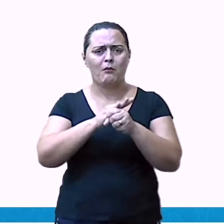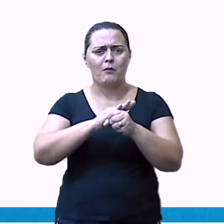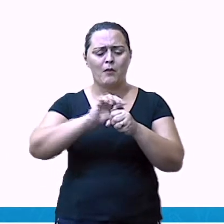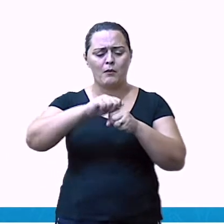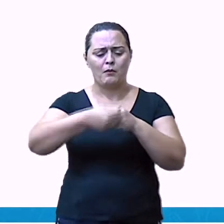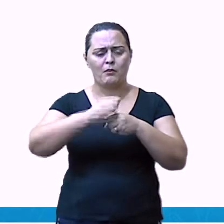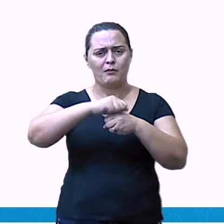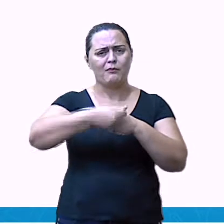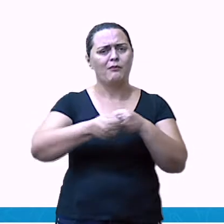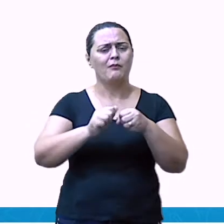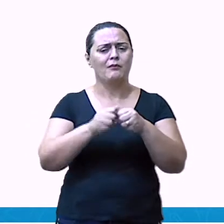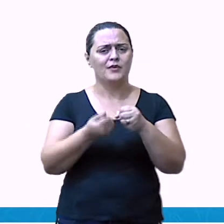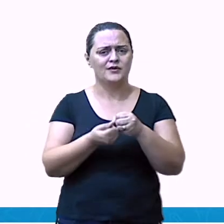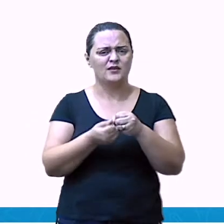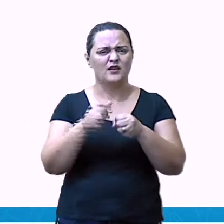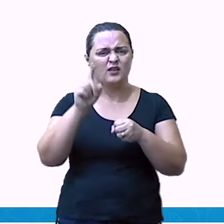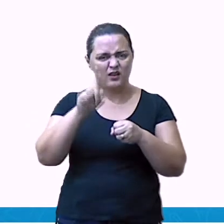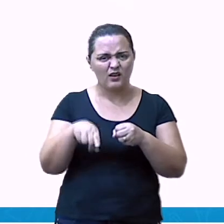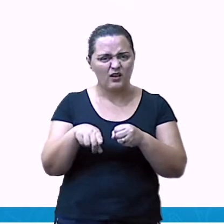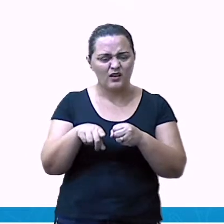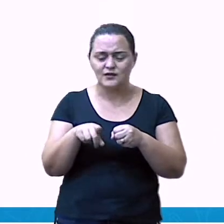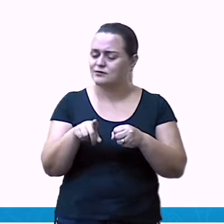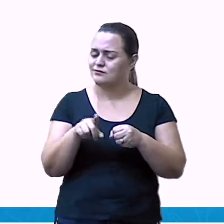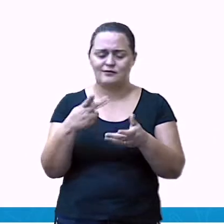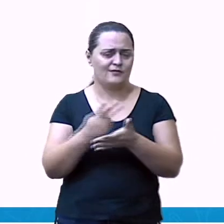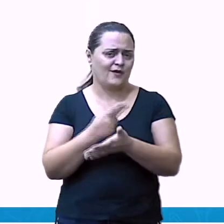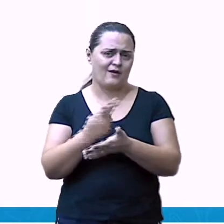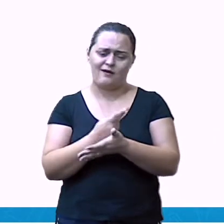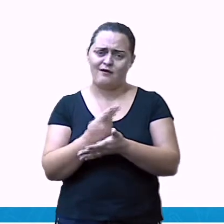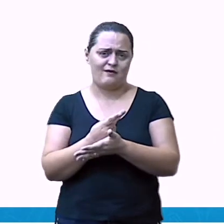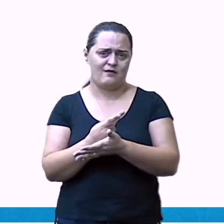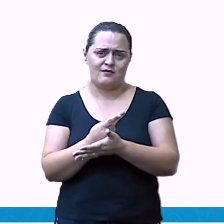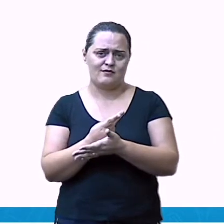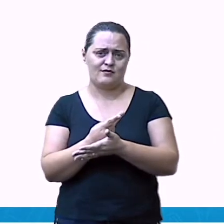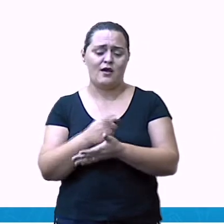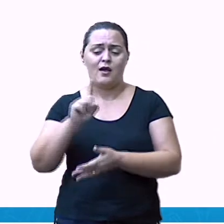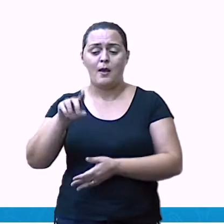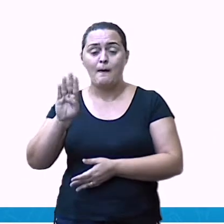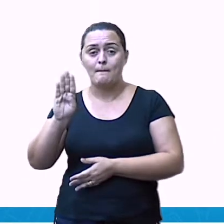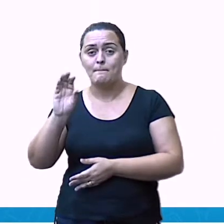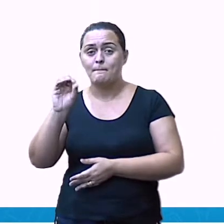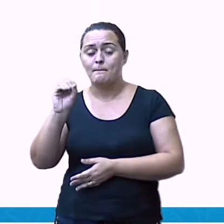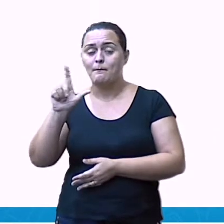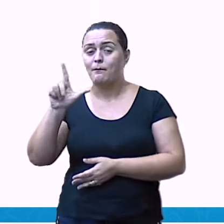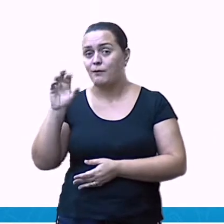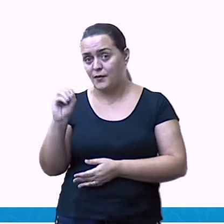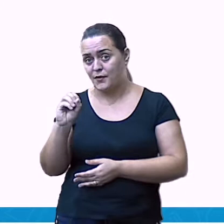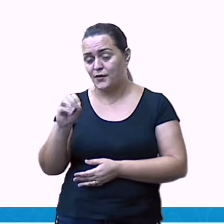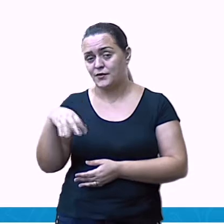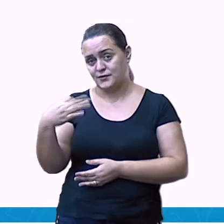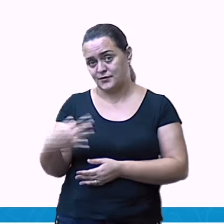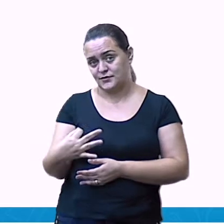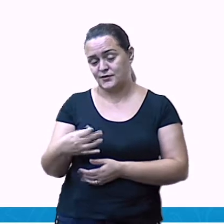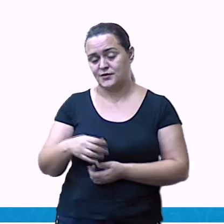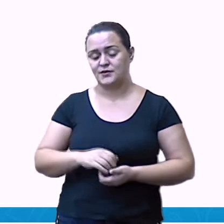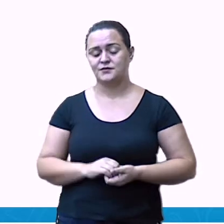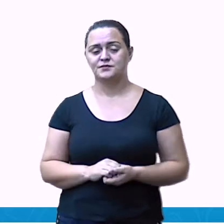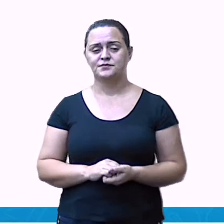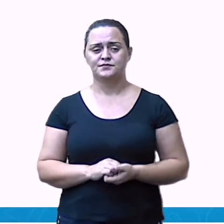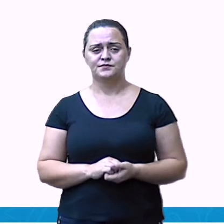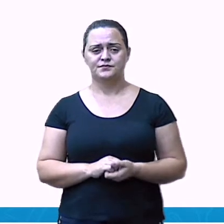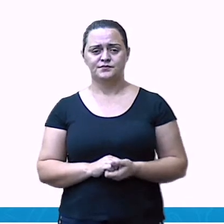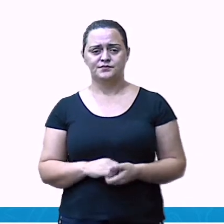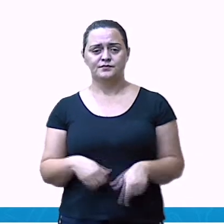batata que a mamãe pede para Chapeuzinho Vermelho levar? Não. Bolinho, né? Tem versão que fala doces e